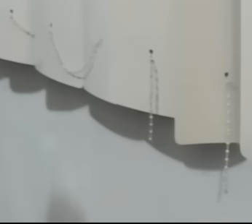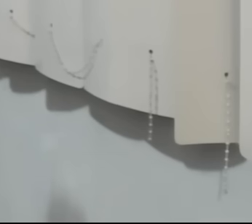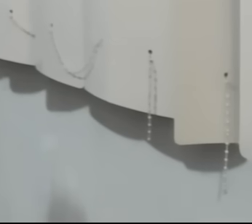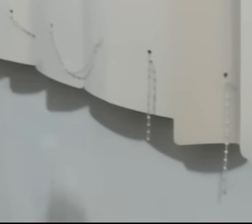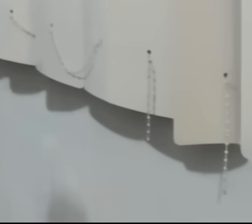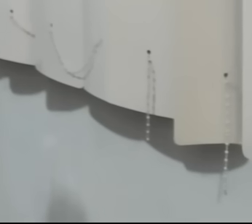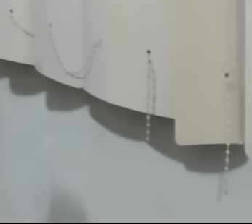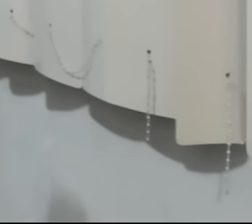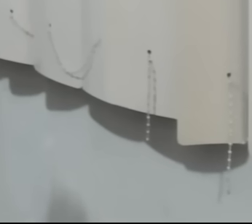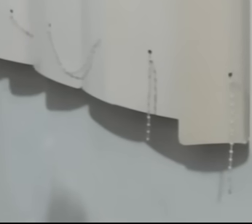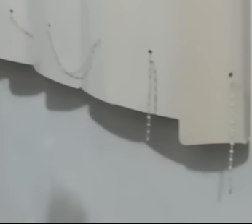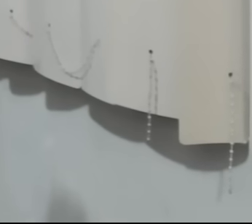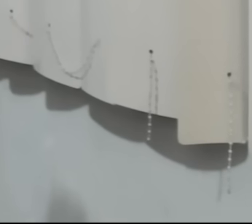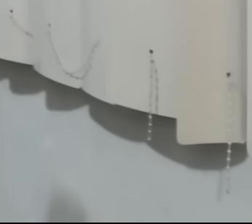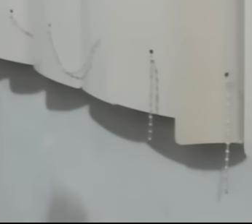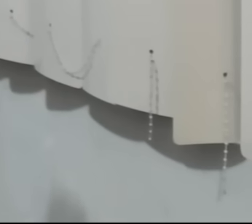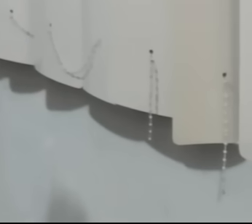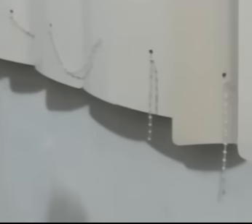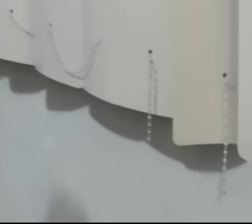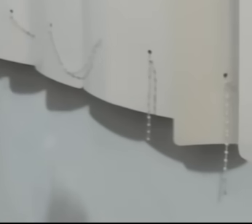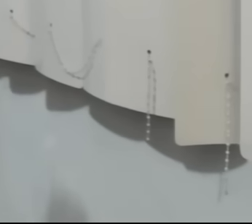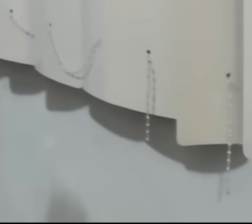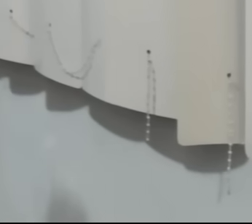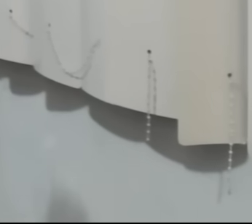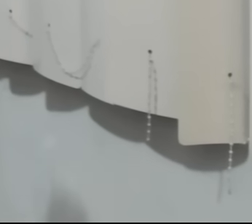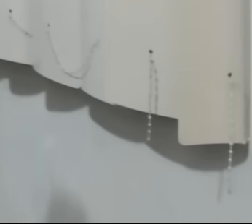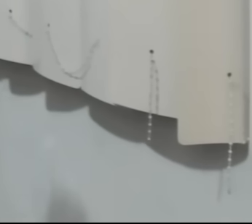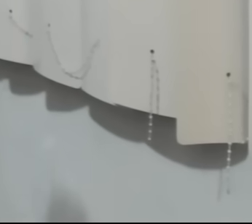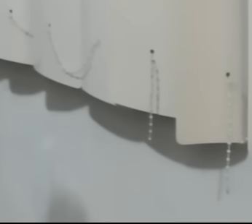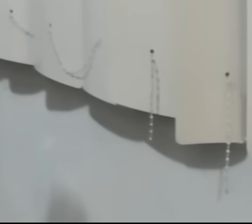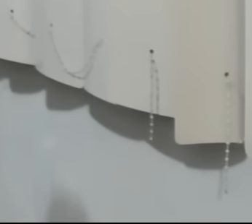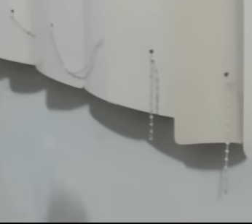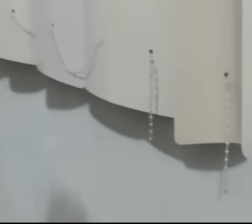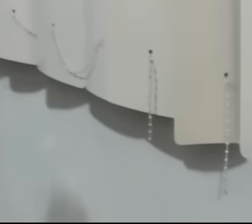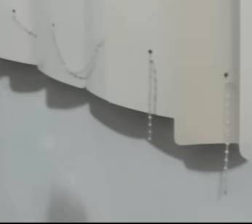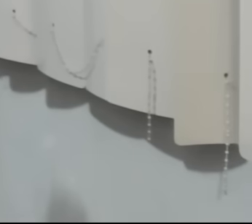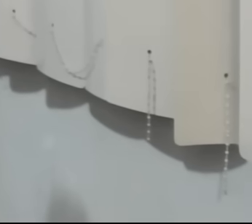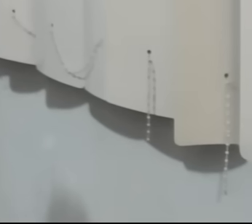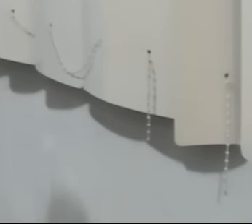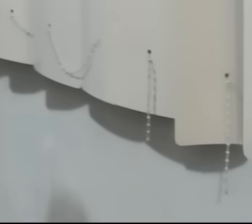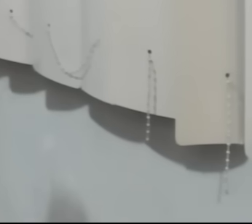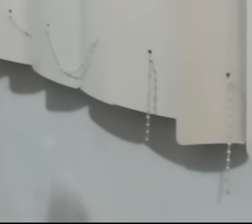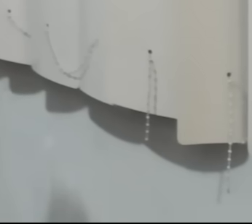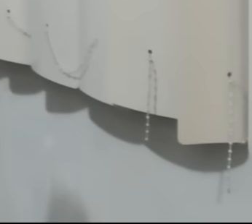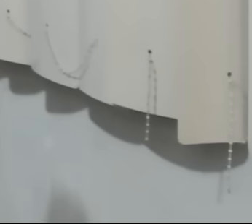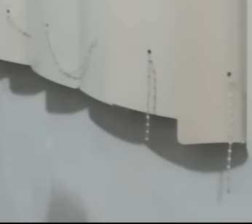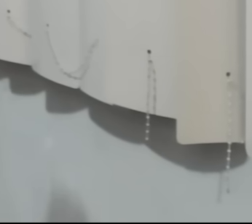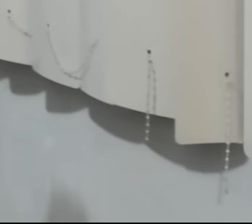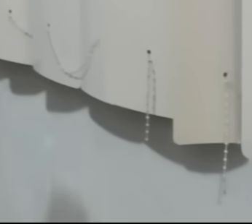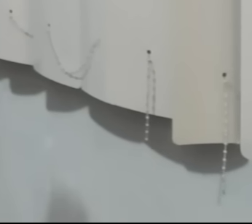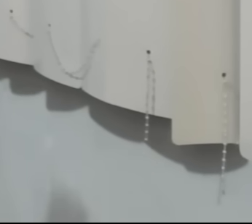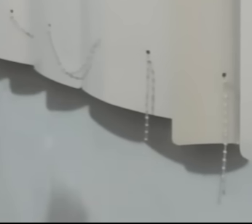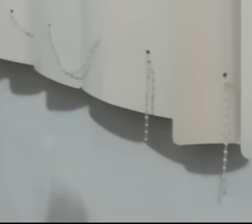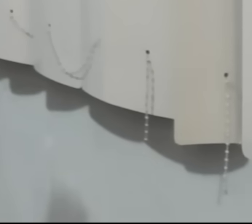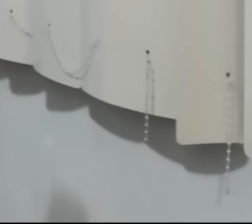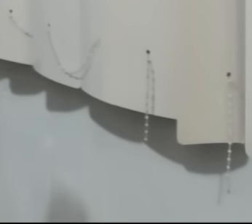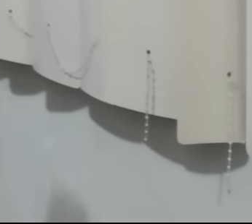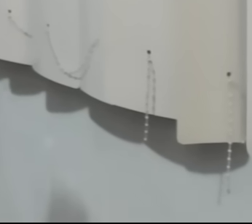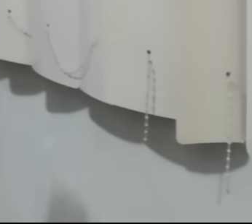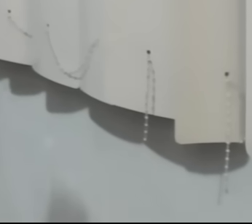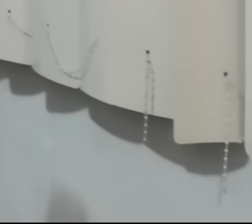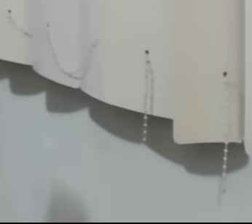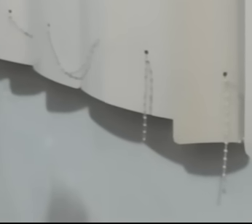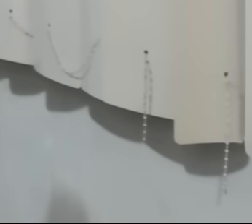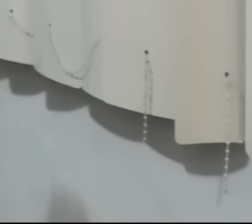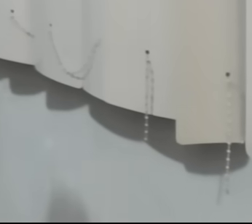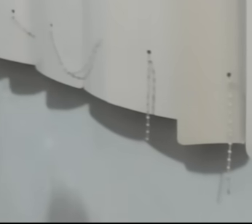Bem, feliz 2024 para vocês, para toda a família de vocês, e vamos